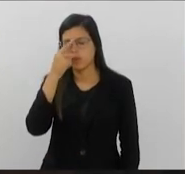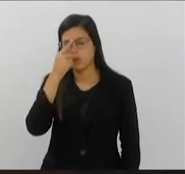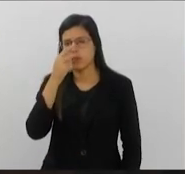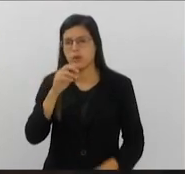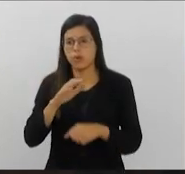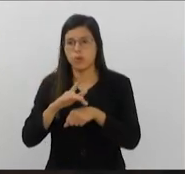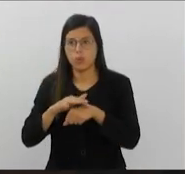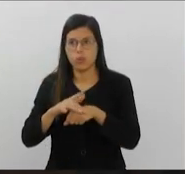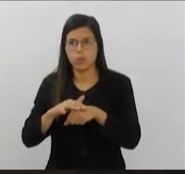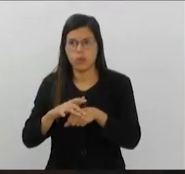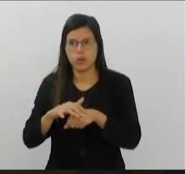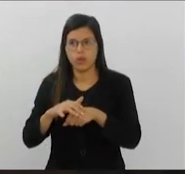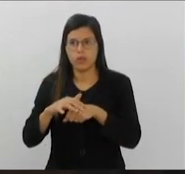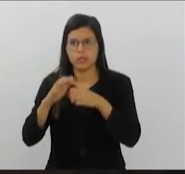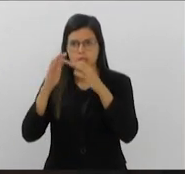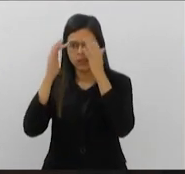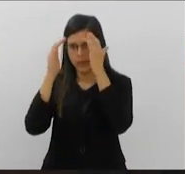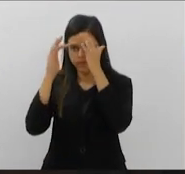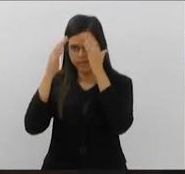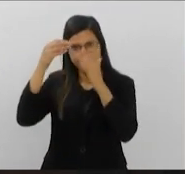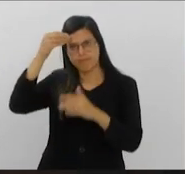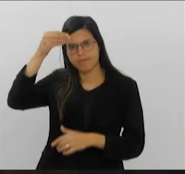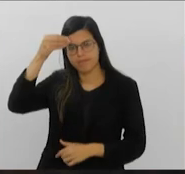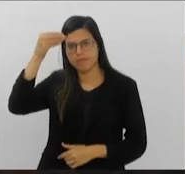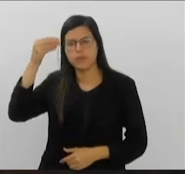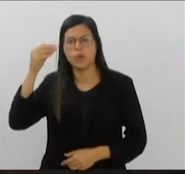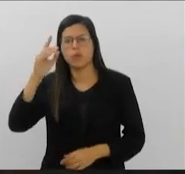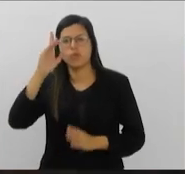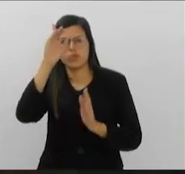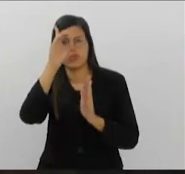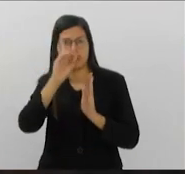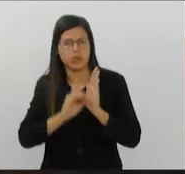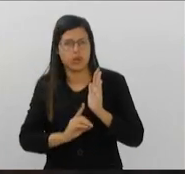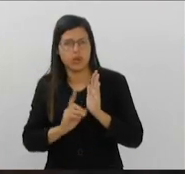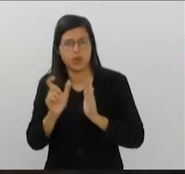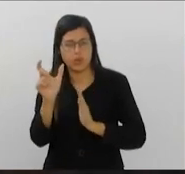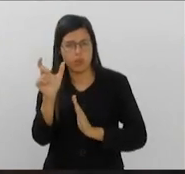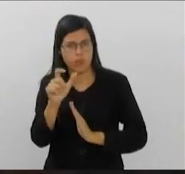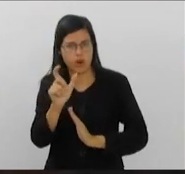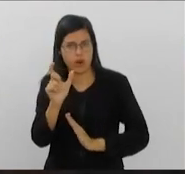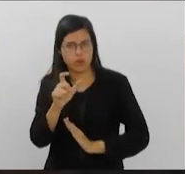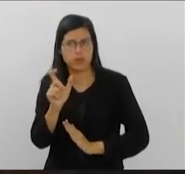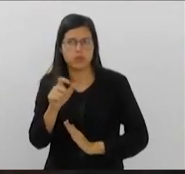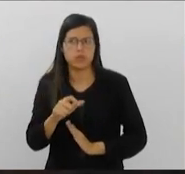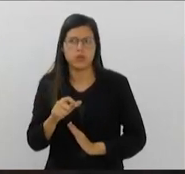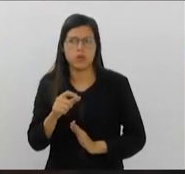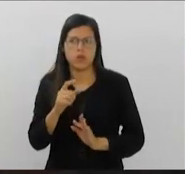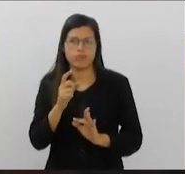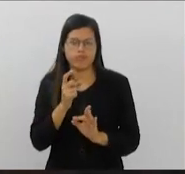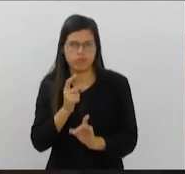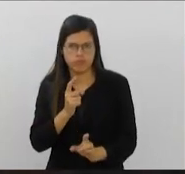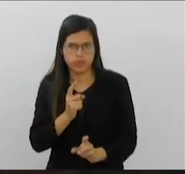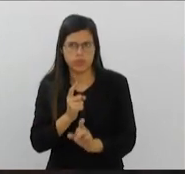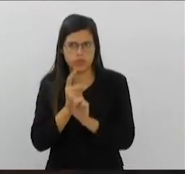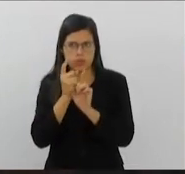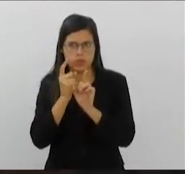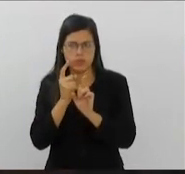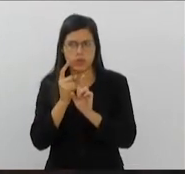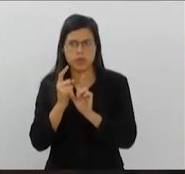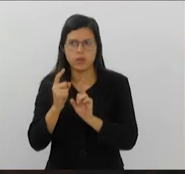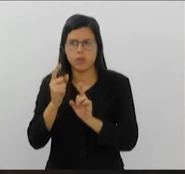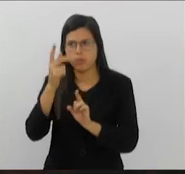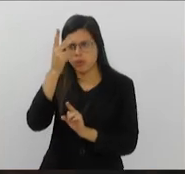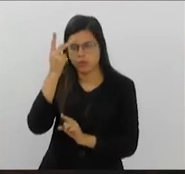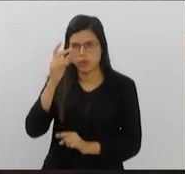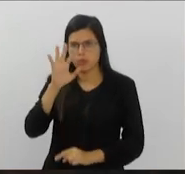doenças neuropsiquiátricas o direito a um cartão de identificação, pessoas com TDAH, pessoas